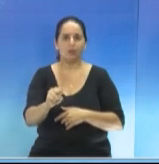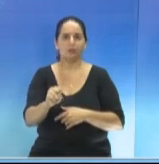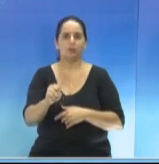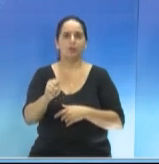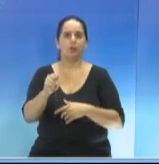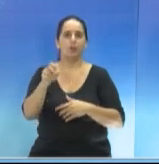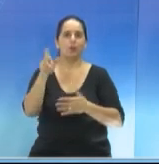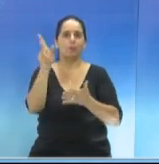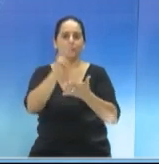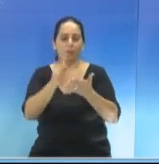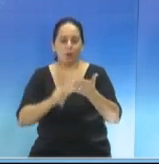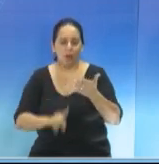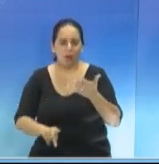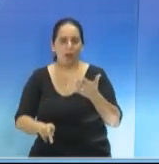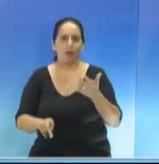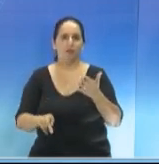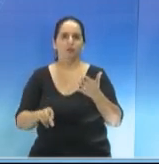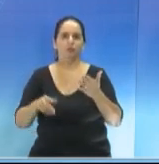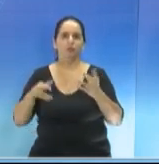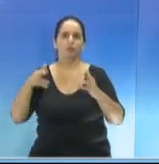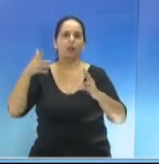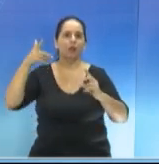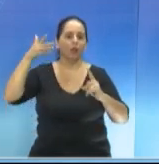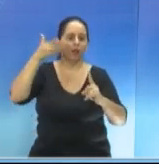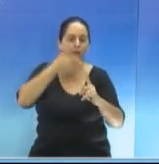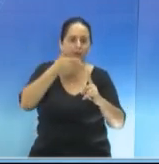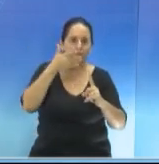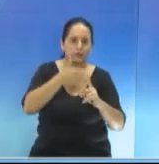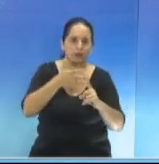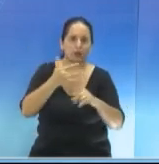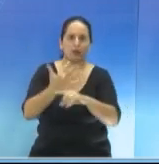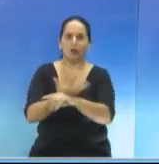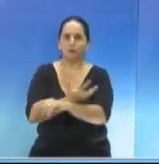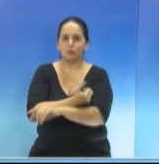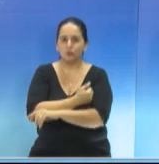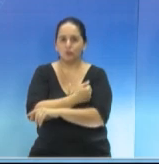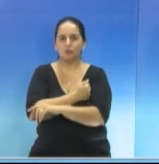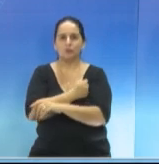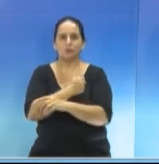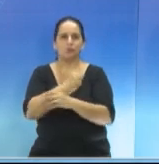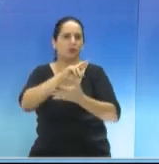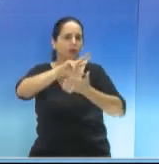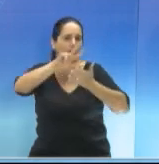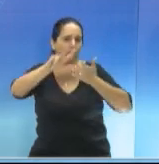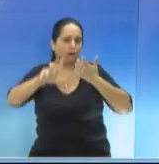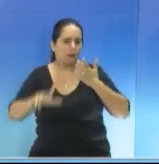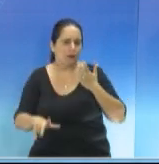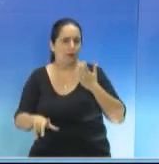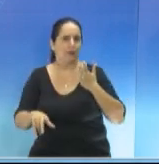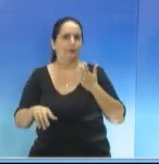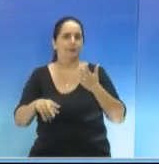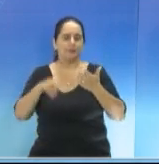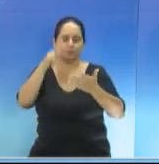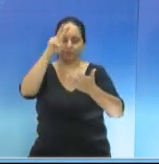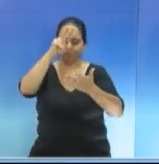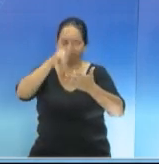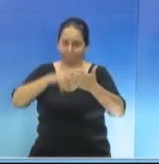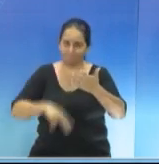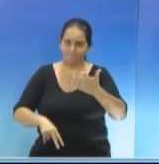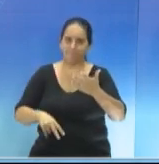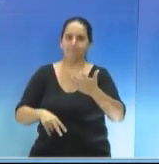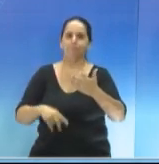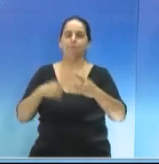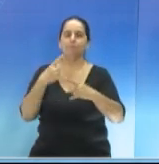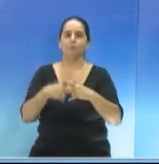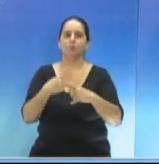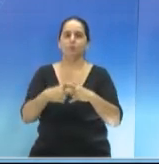metalinguística, a poética, a referencial, a emotiva, a denotativa, a conotativa, eu quero que vocês façam a revisão, porque